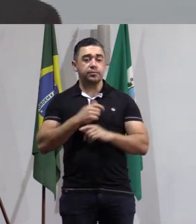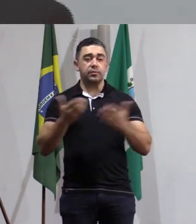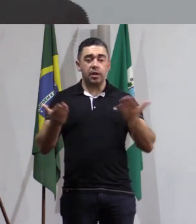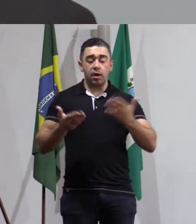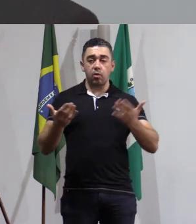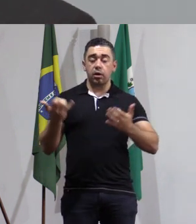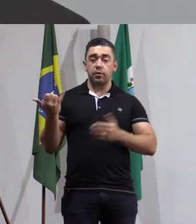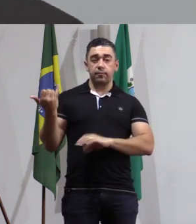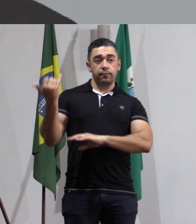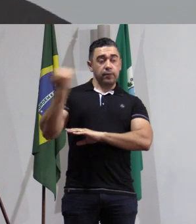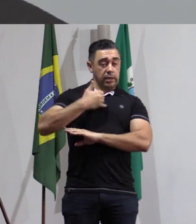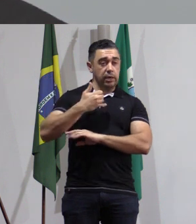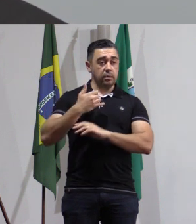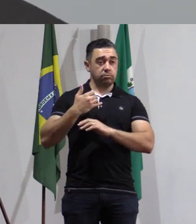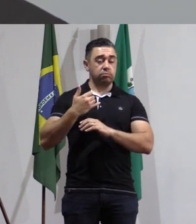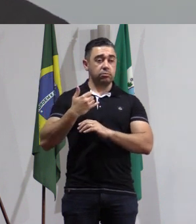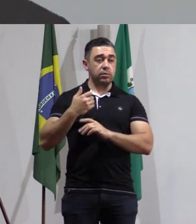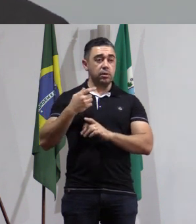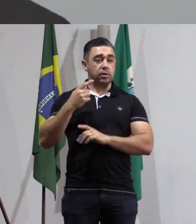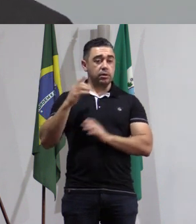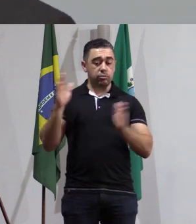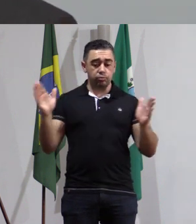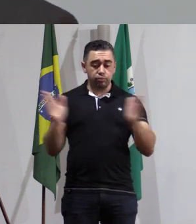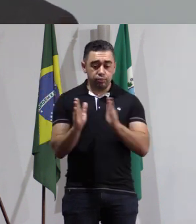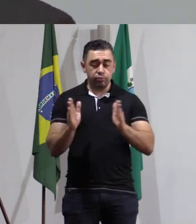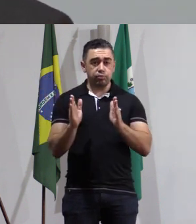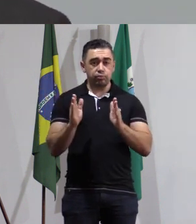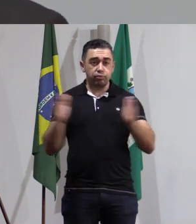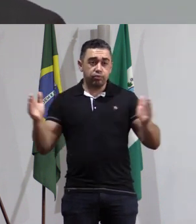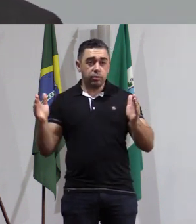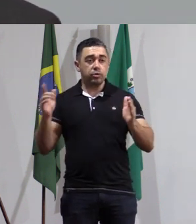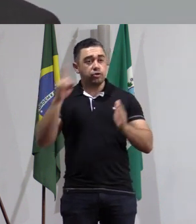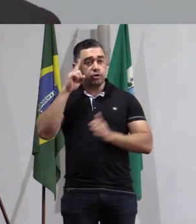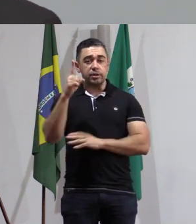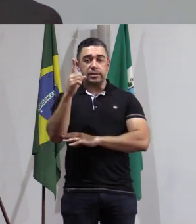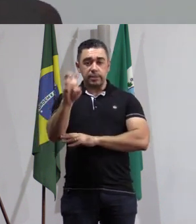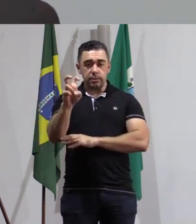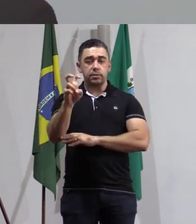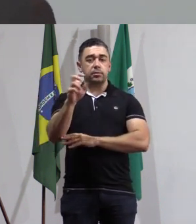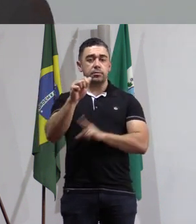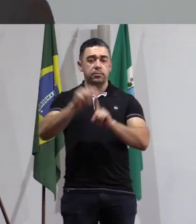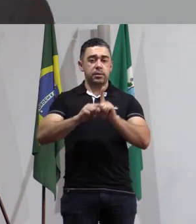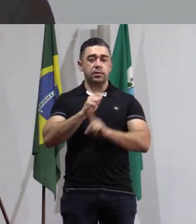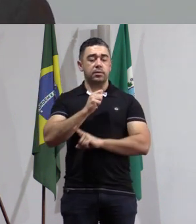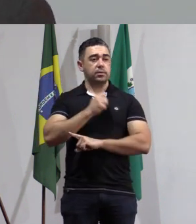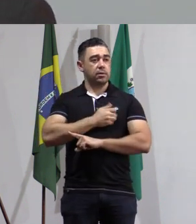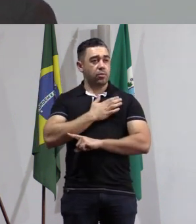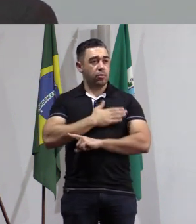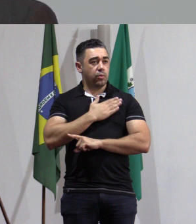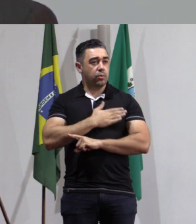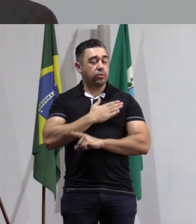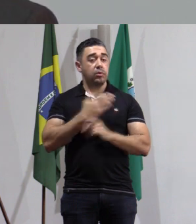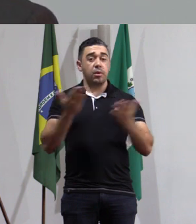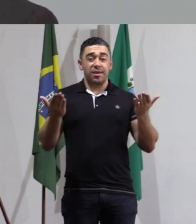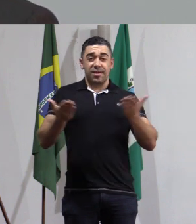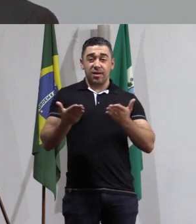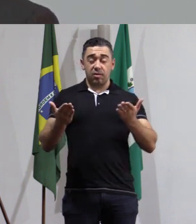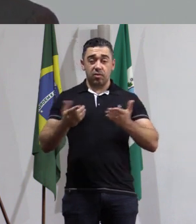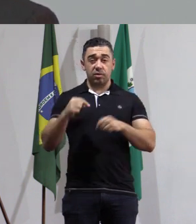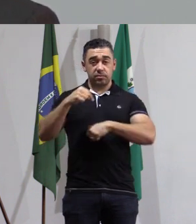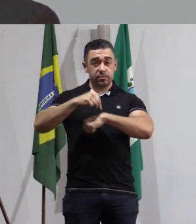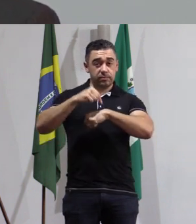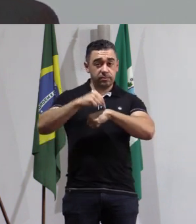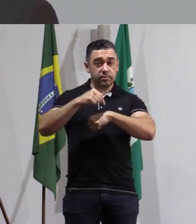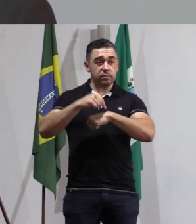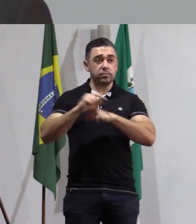tivemos agora é que foi para o dia 15 de agosto. O que se trata, portanto, nesse momento,